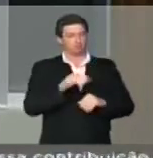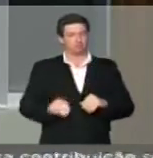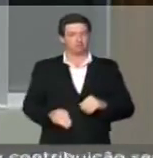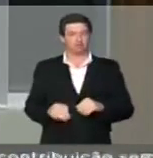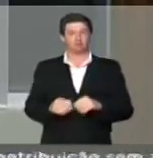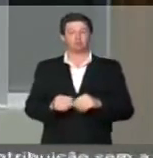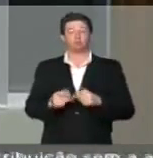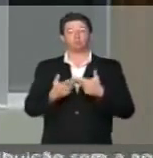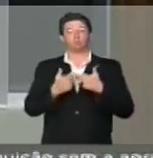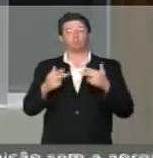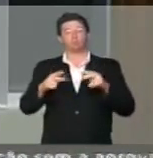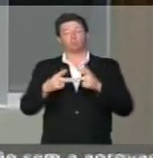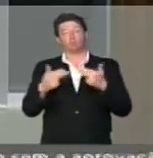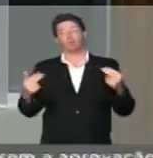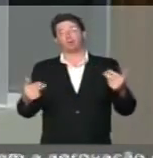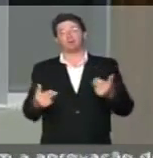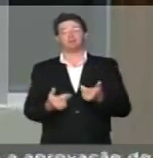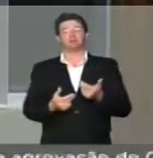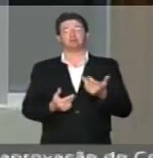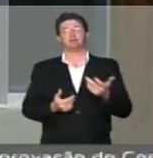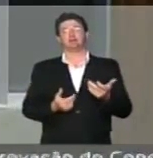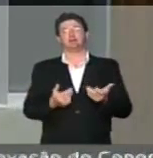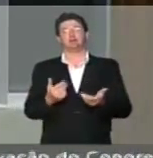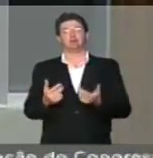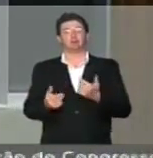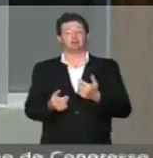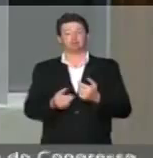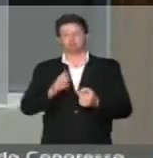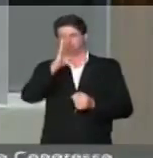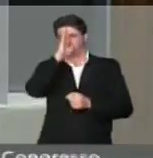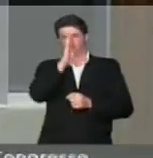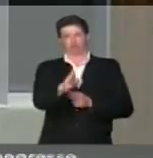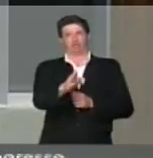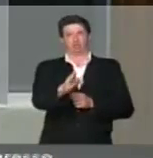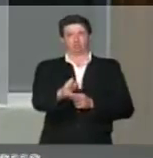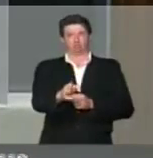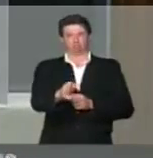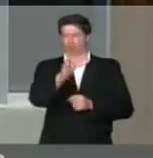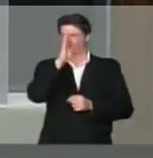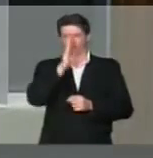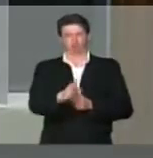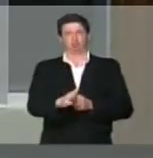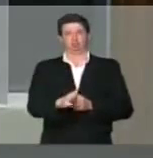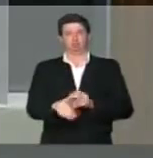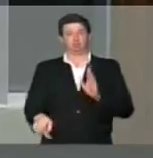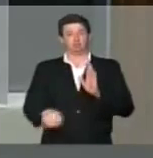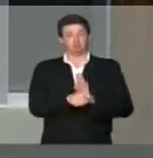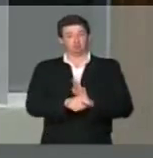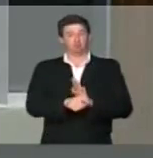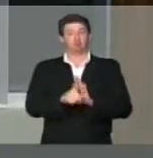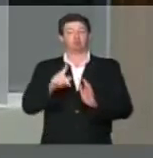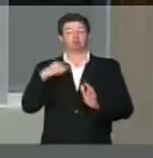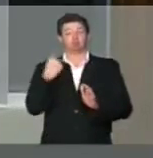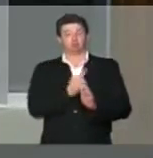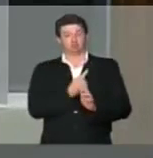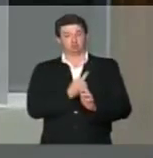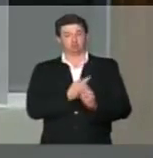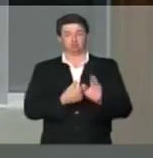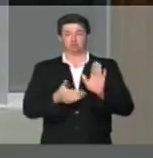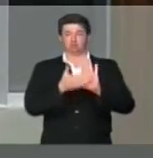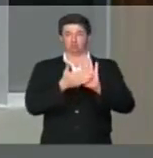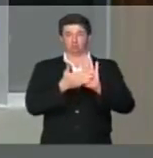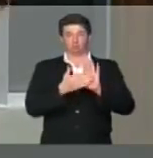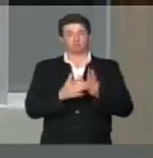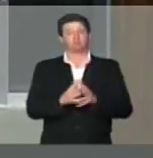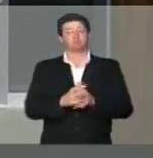sobre questões absolutamente objetivas, que fazem parte da nossa